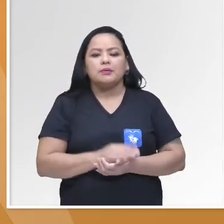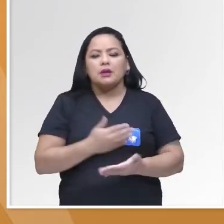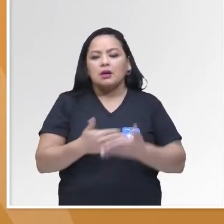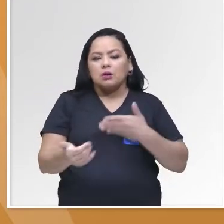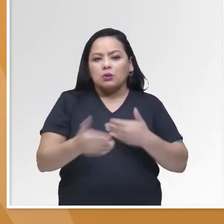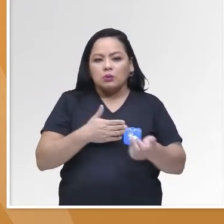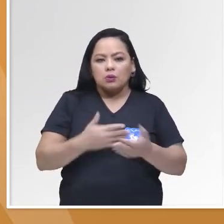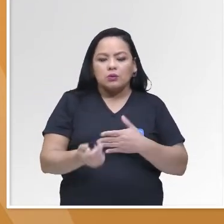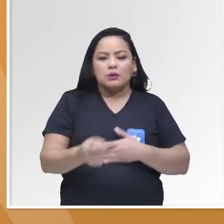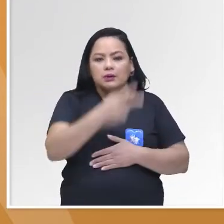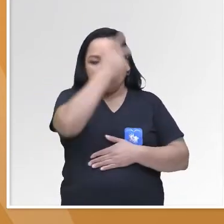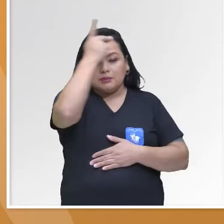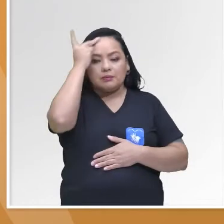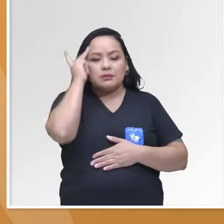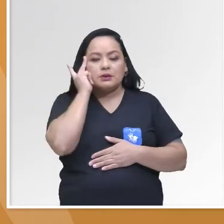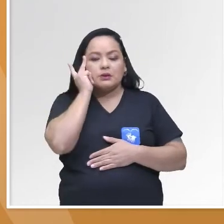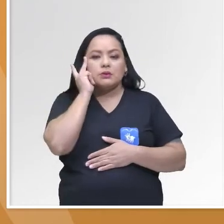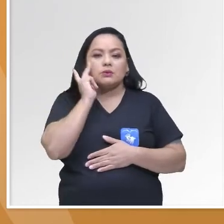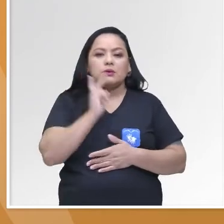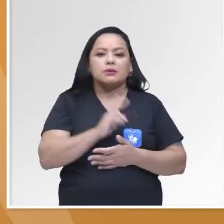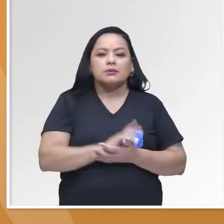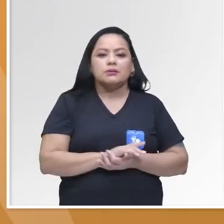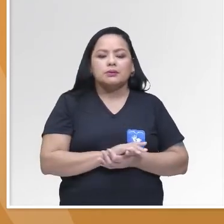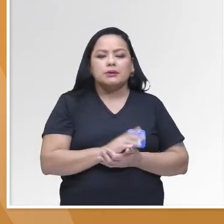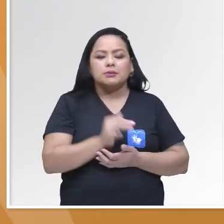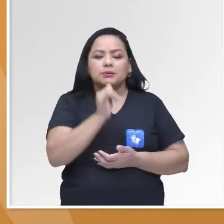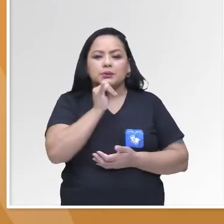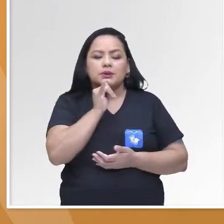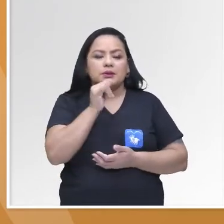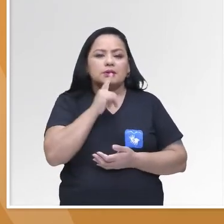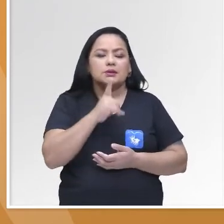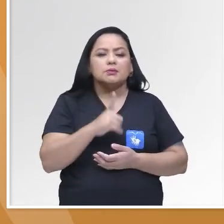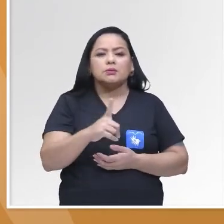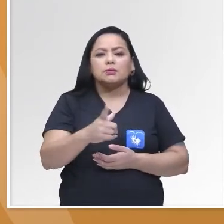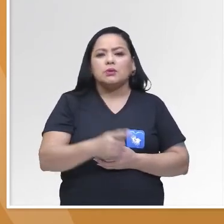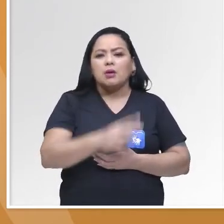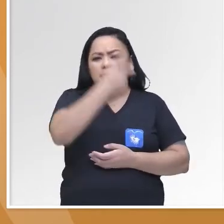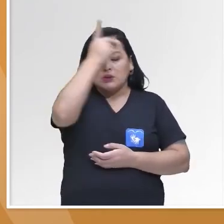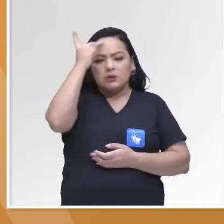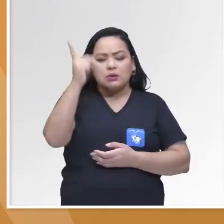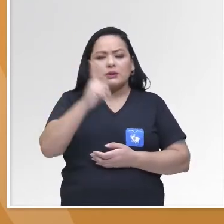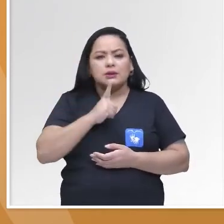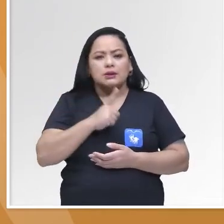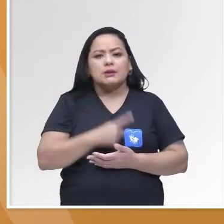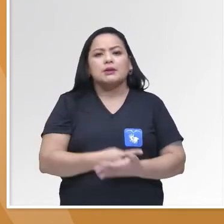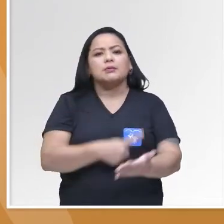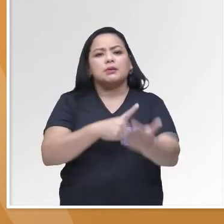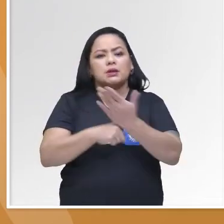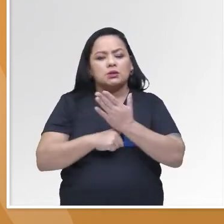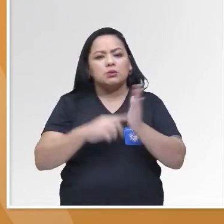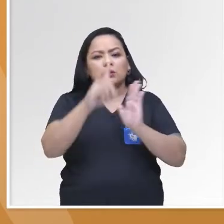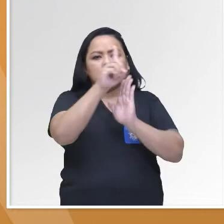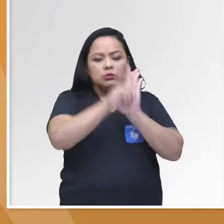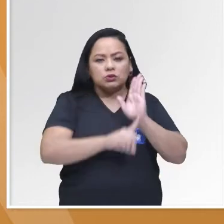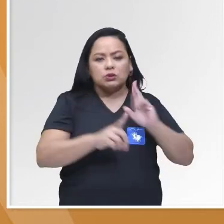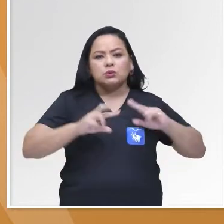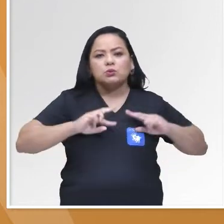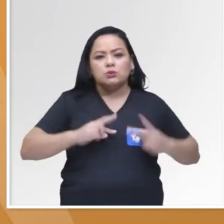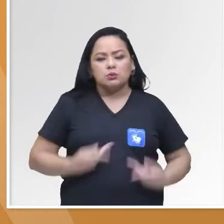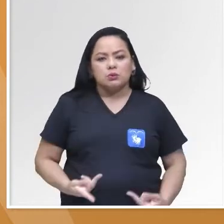Qualquer pessoa vai, digamos assim, receber o benefício daqueles direitos que